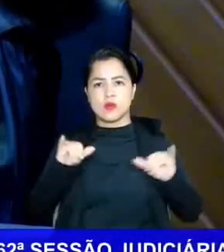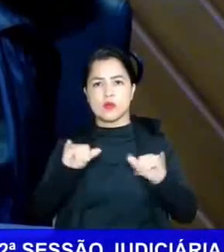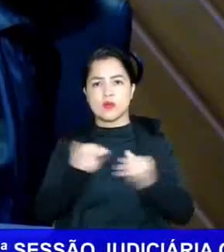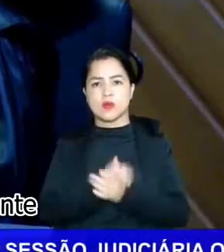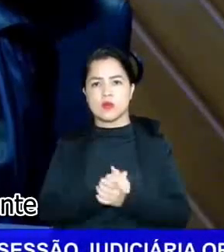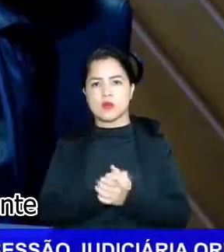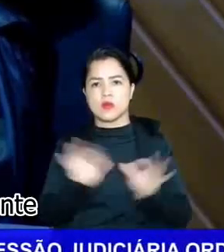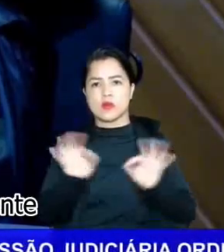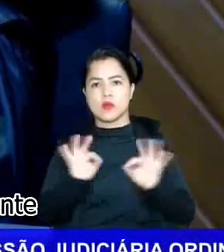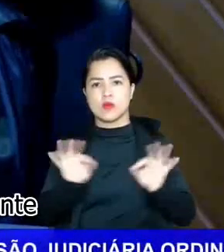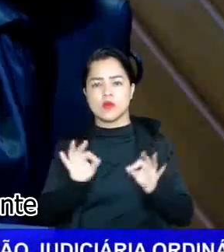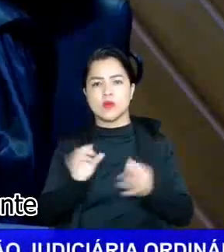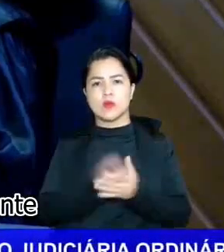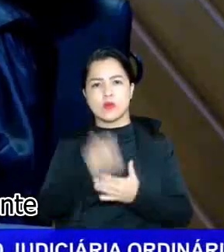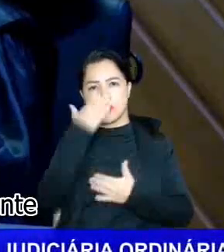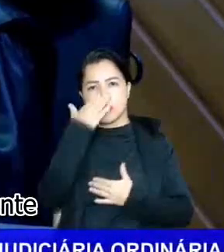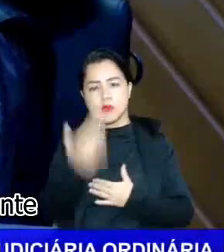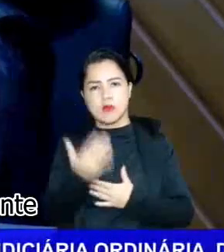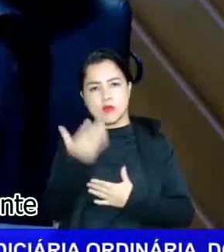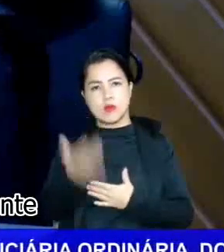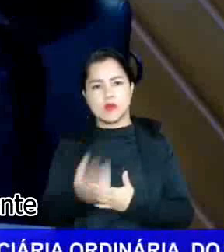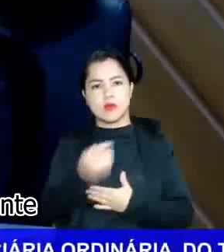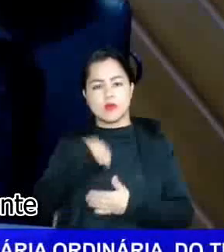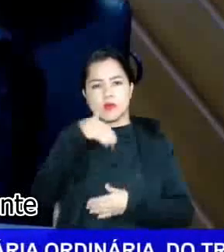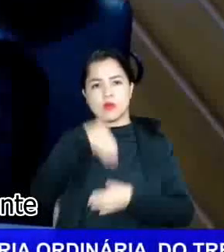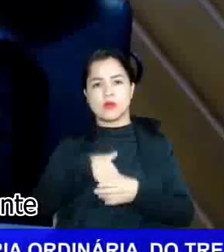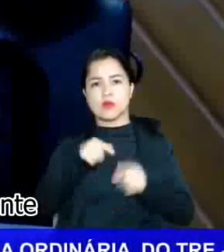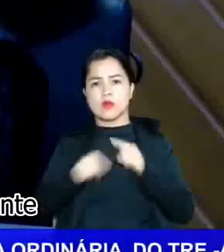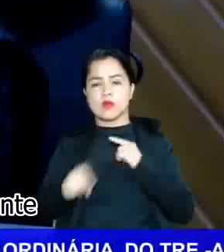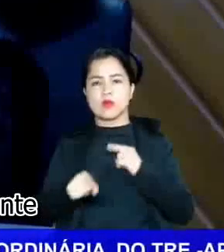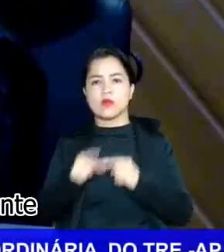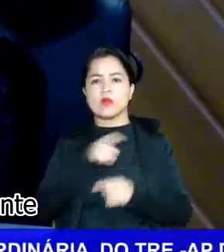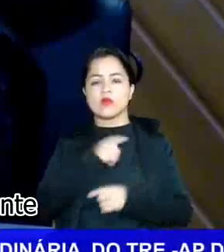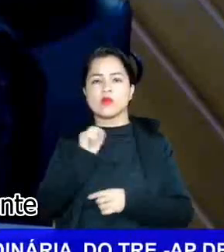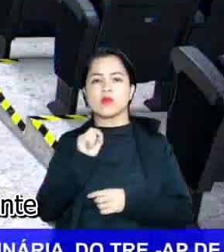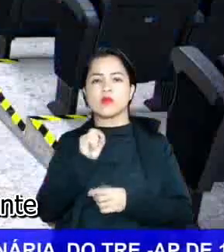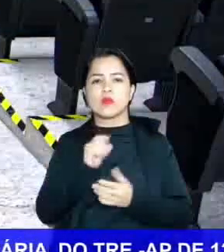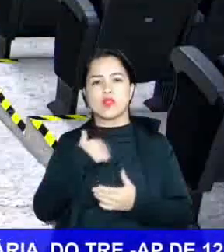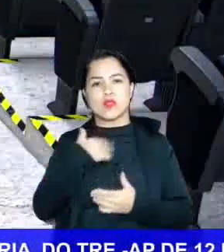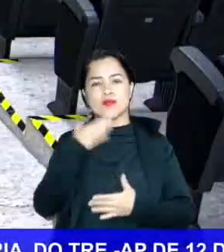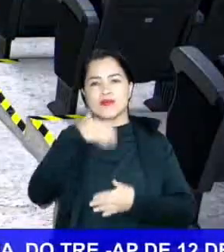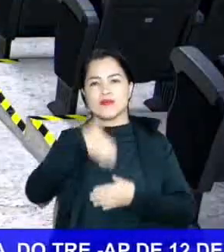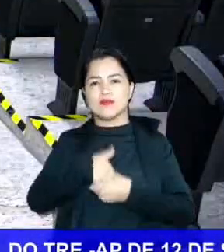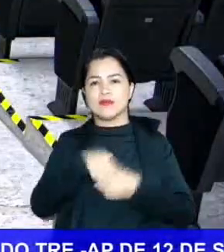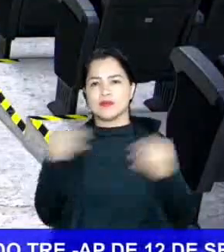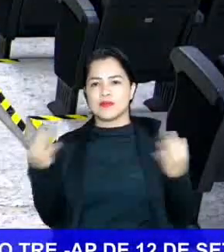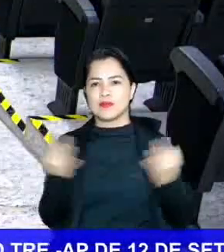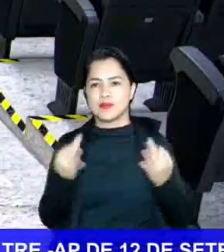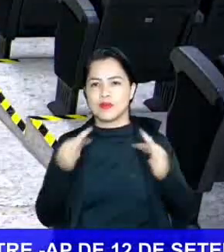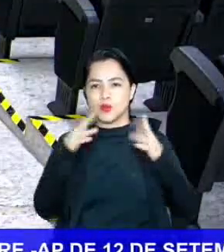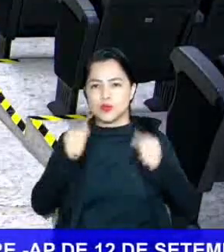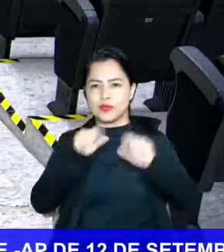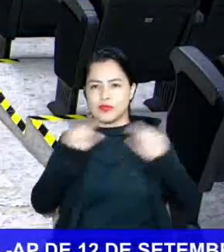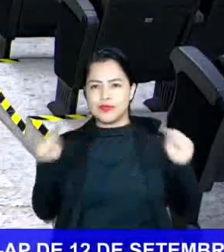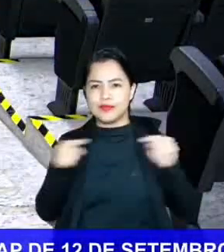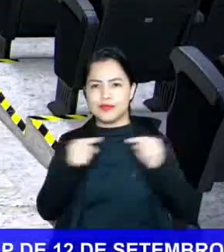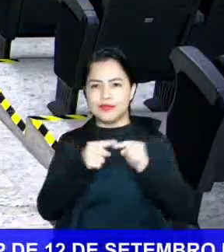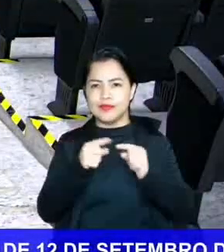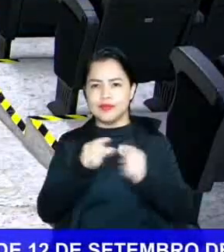e, diante disso, eu voto pela rejeição do presente embargo, senhor presidente. Como voto? Imagem ampla do